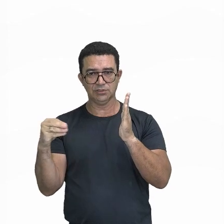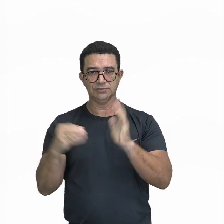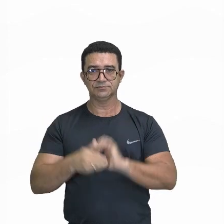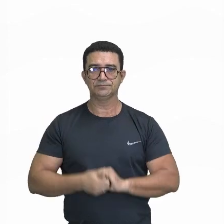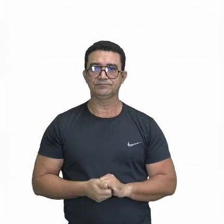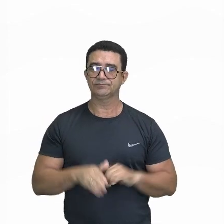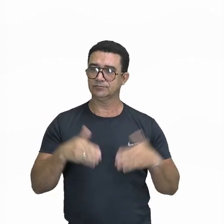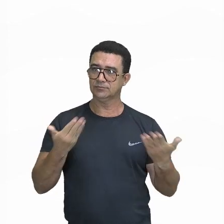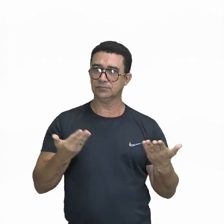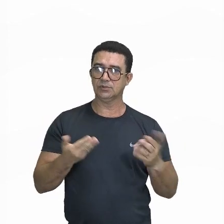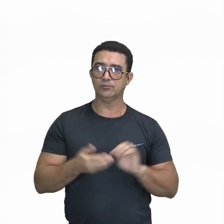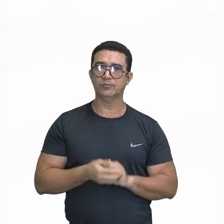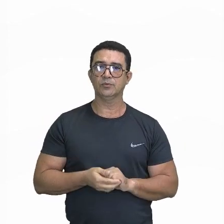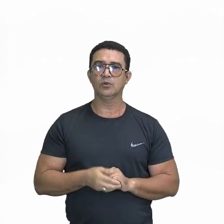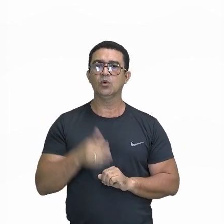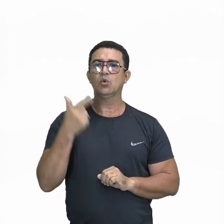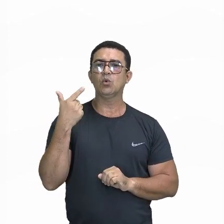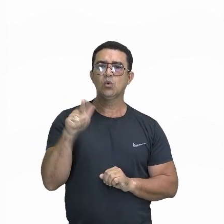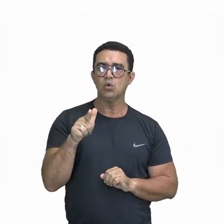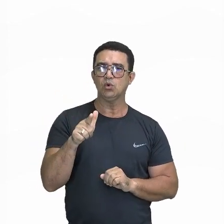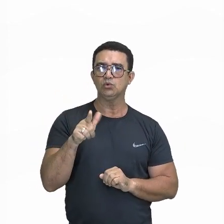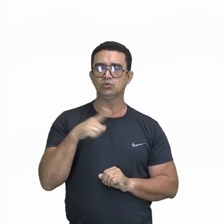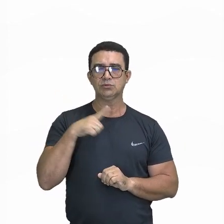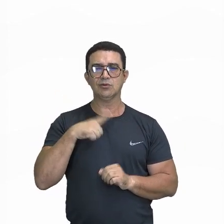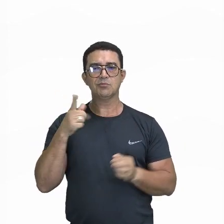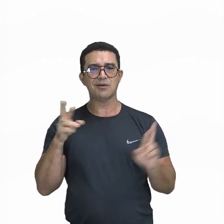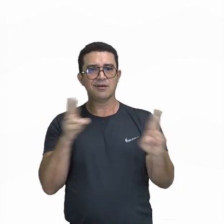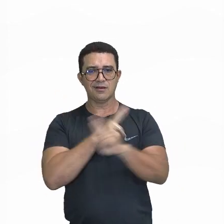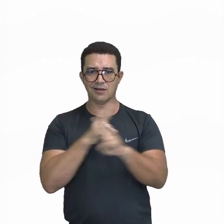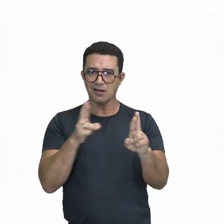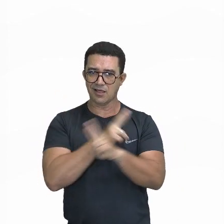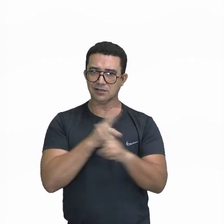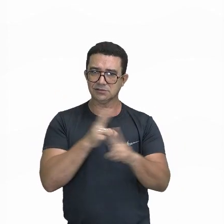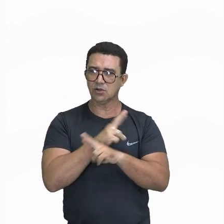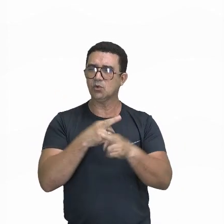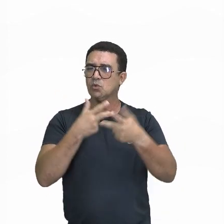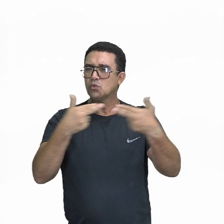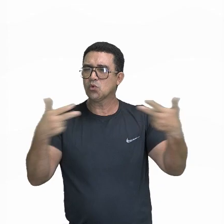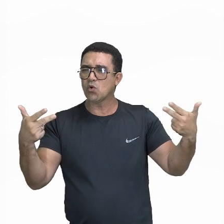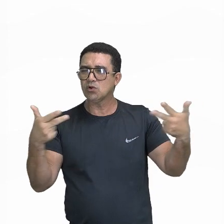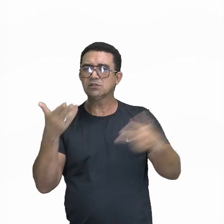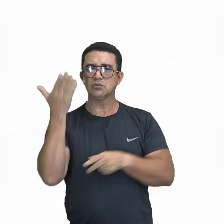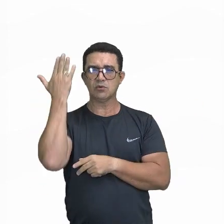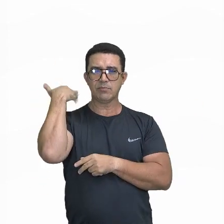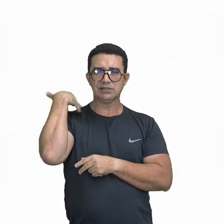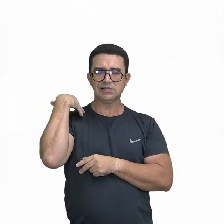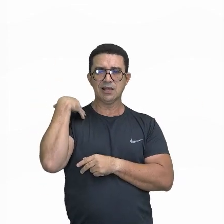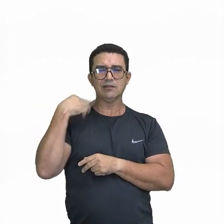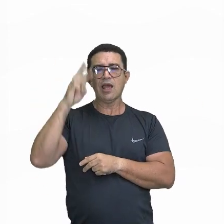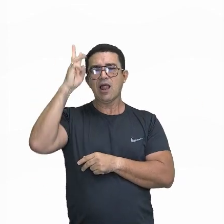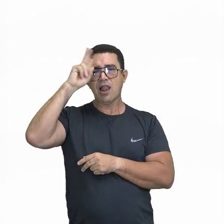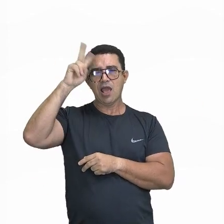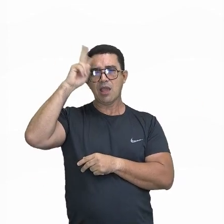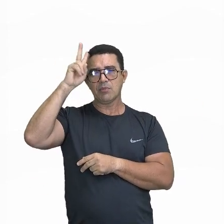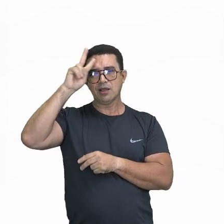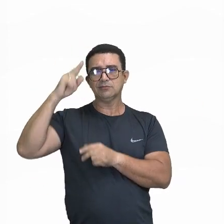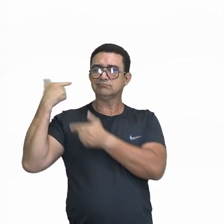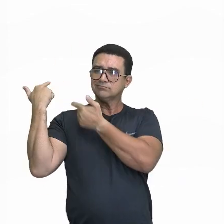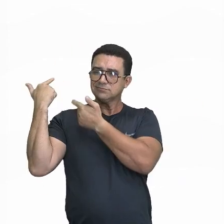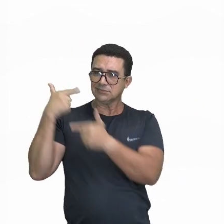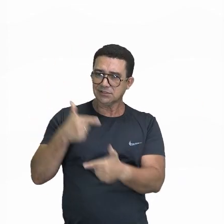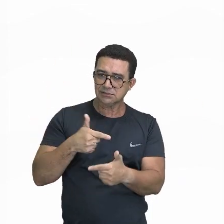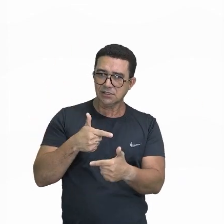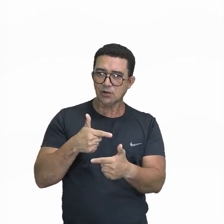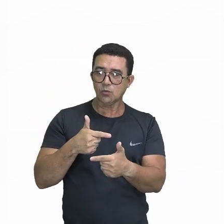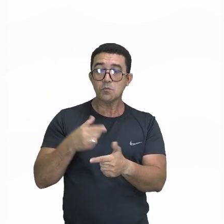outros estabelecem uma forte relação com o passado, a memória e a tradição. A